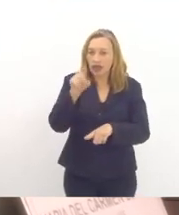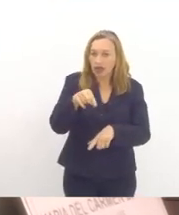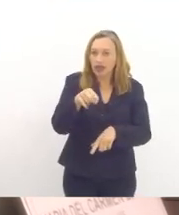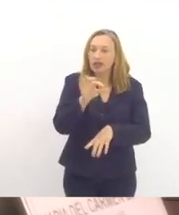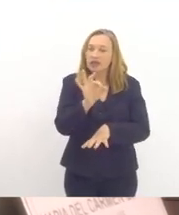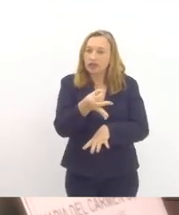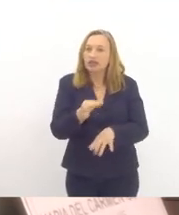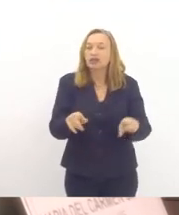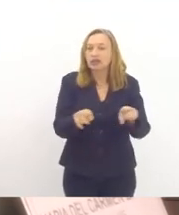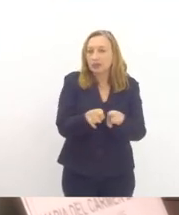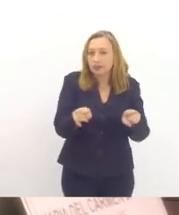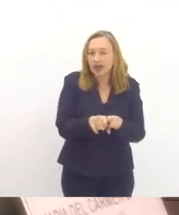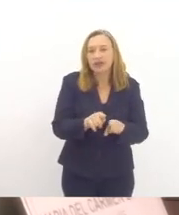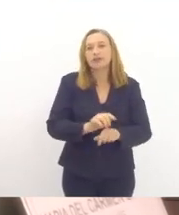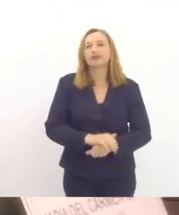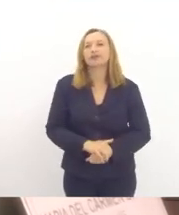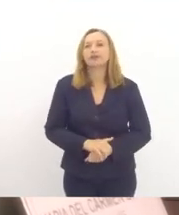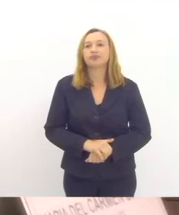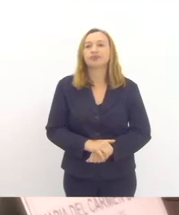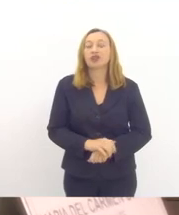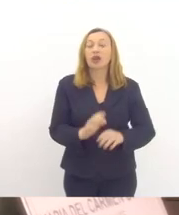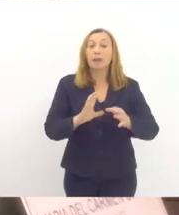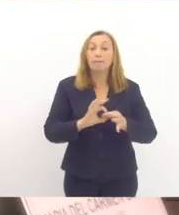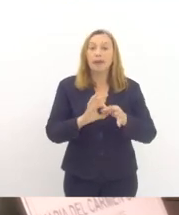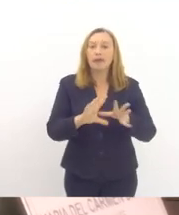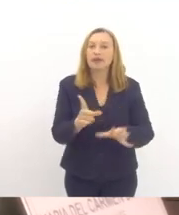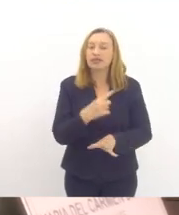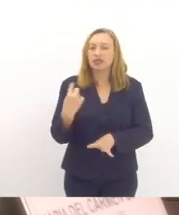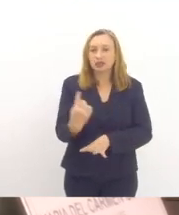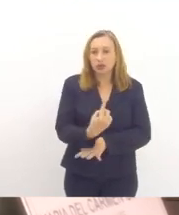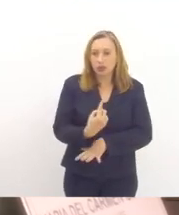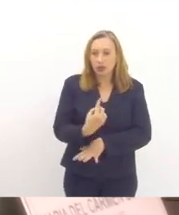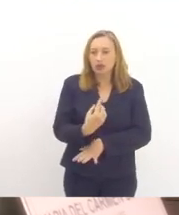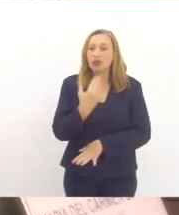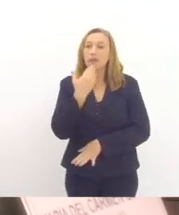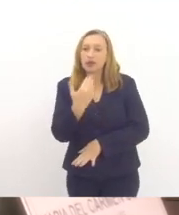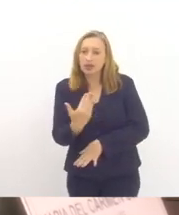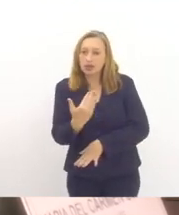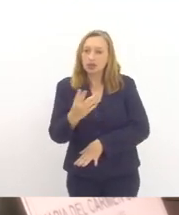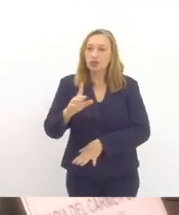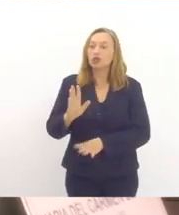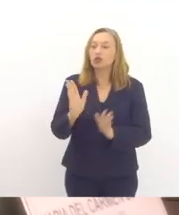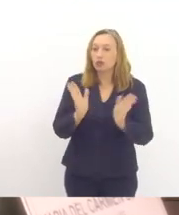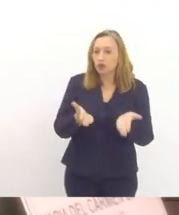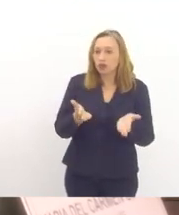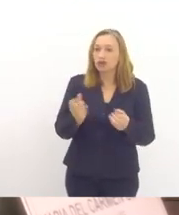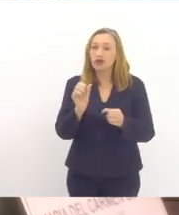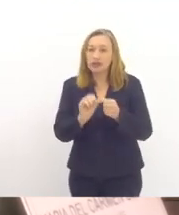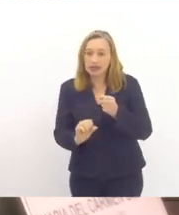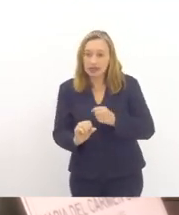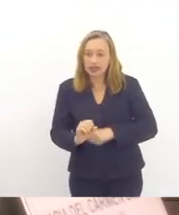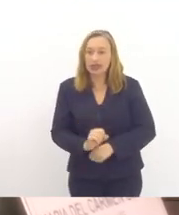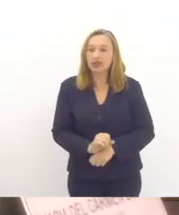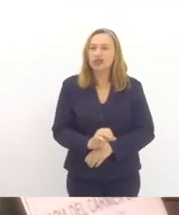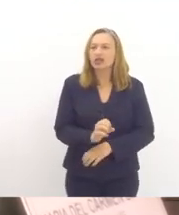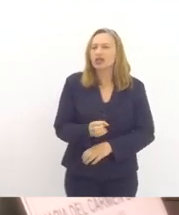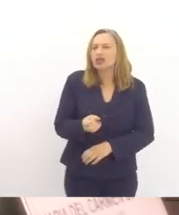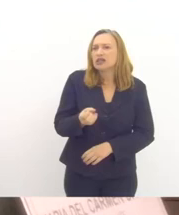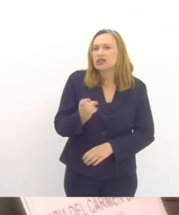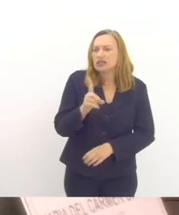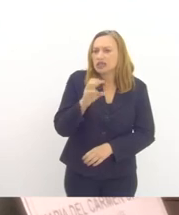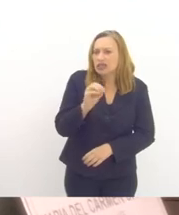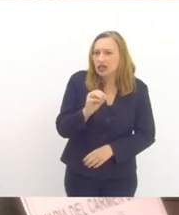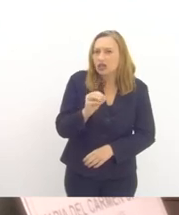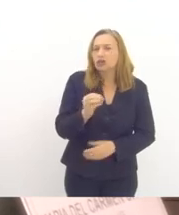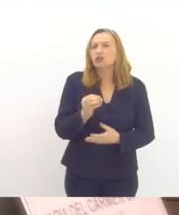também que nos permite solicitar o que aqui hoje vimos solicitar. Recentemente,